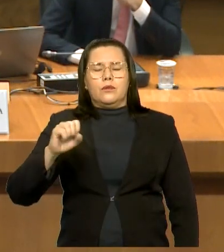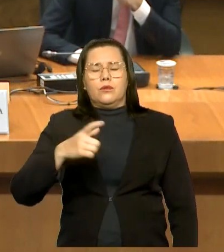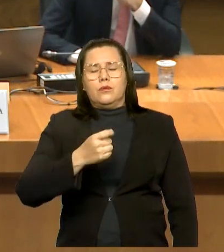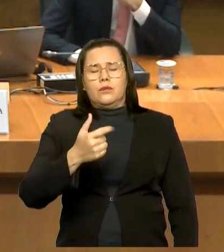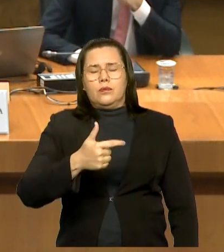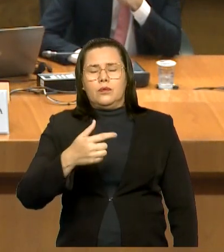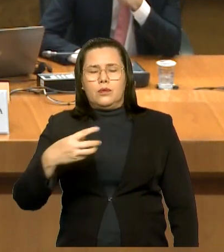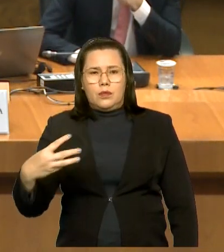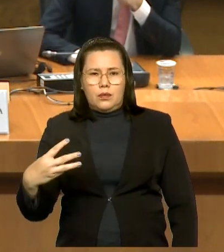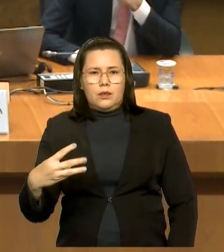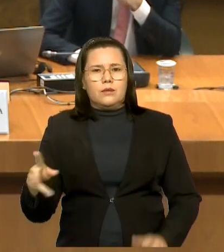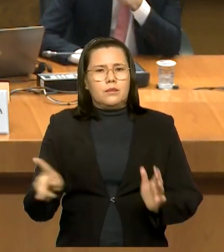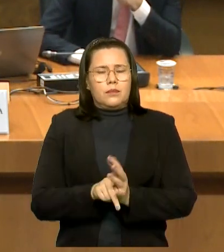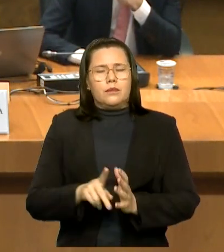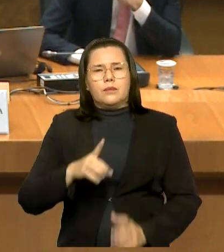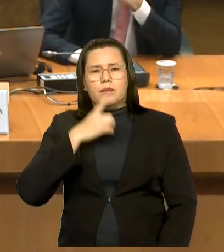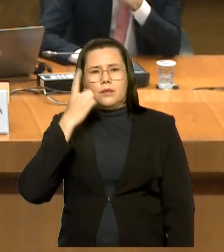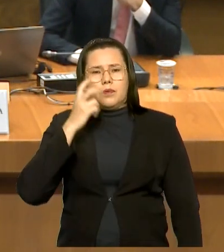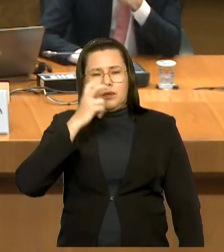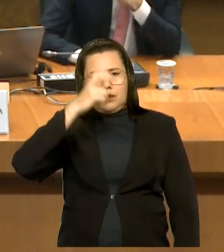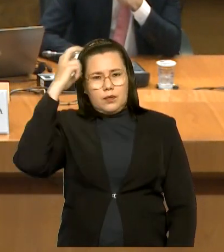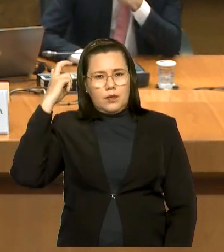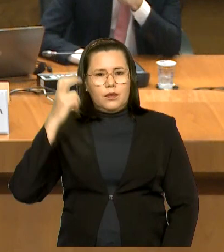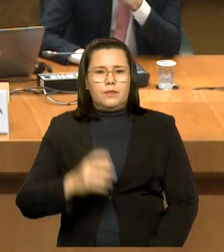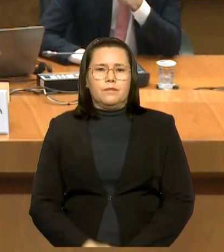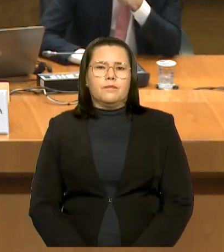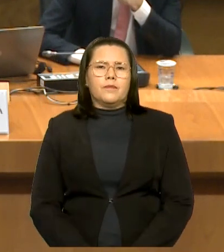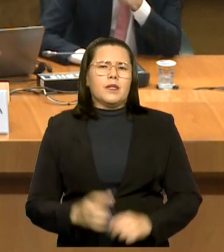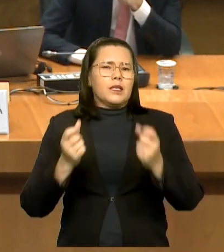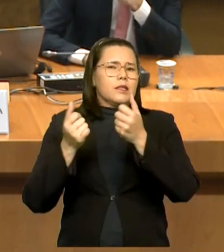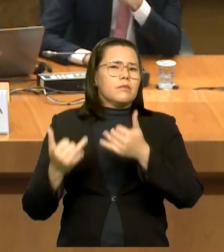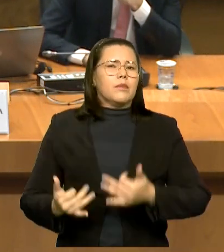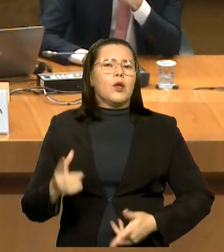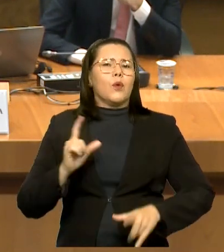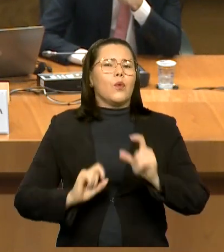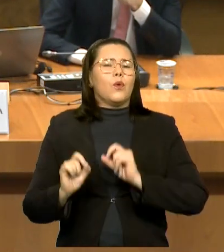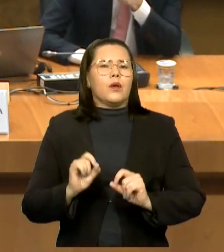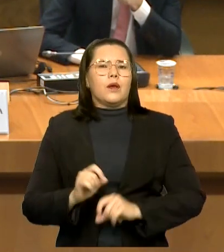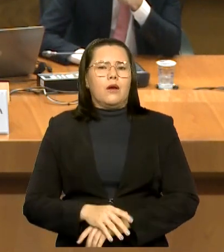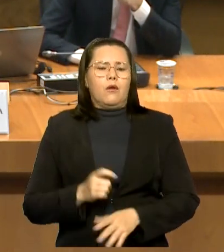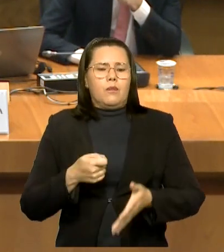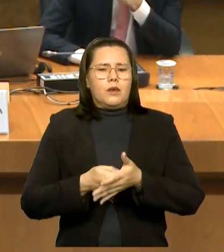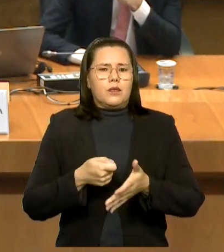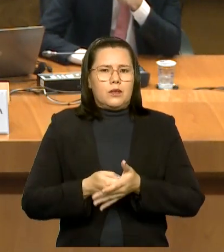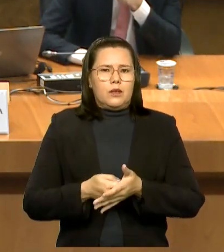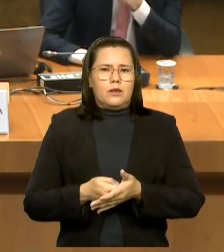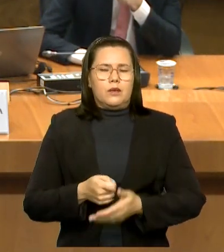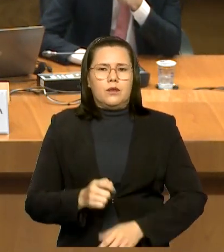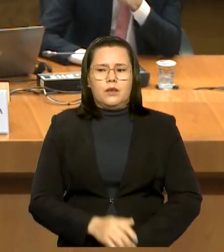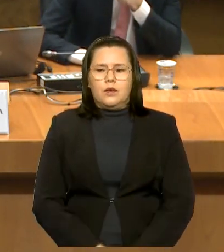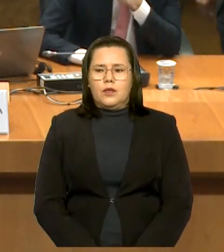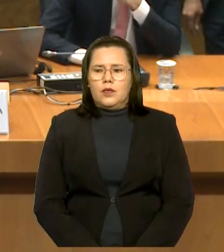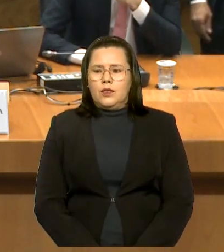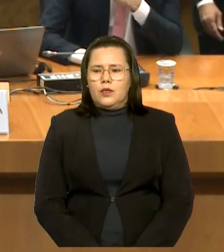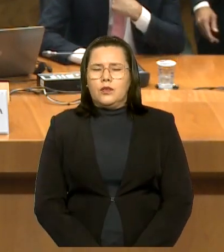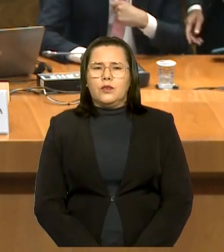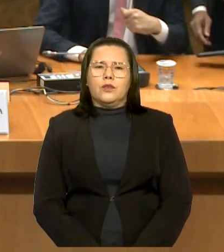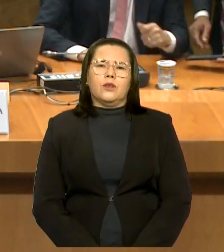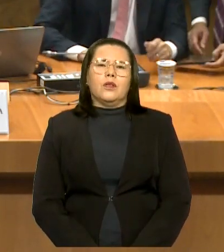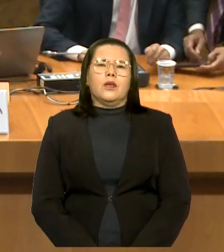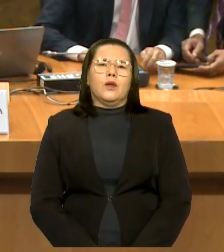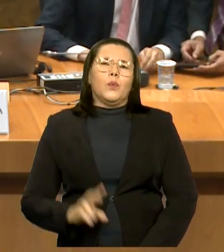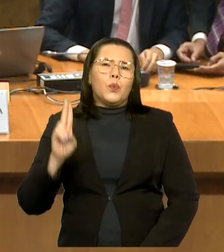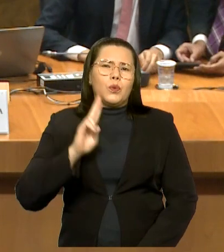de autoria do deputado Neto Evangelista, que dispõe sobre a obrigatoriedade da utilização de espumas acústicas de